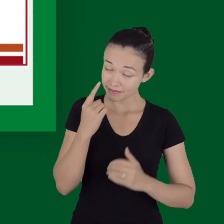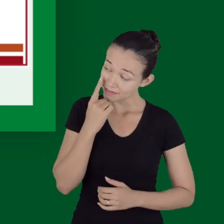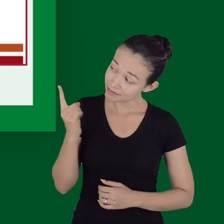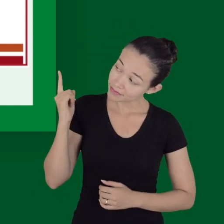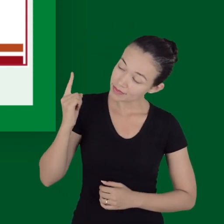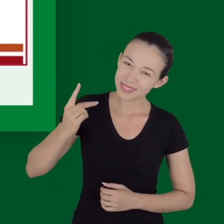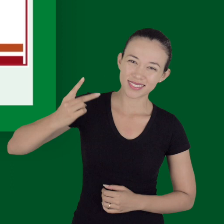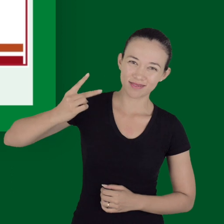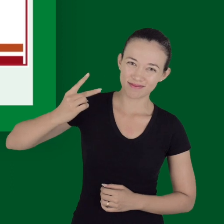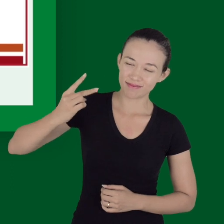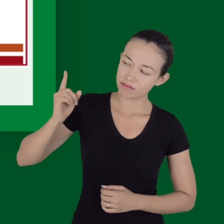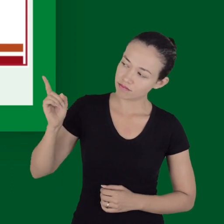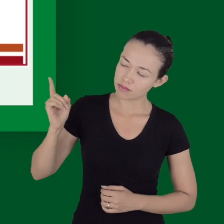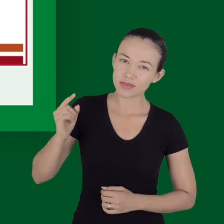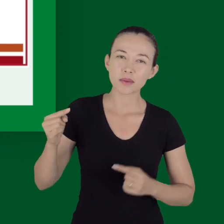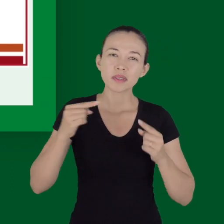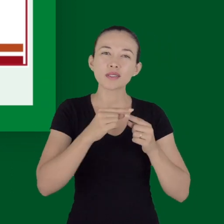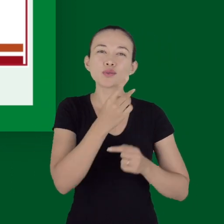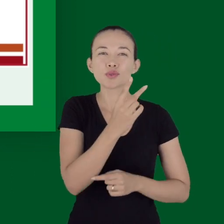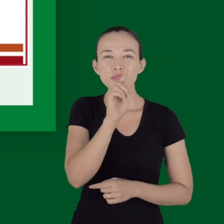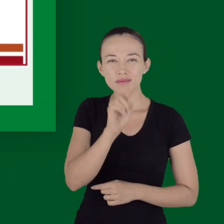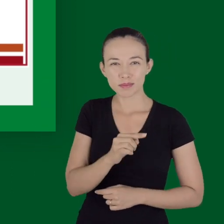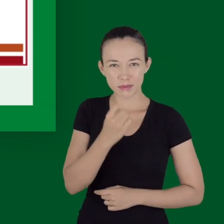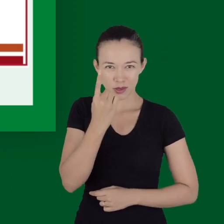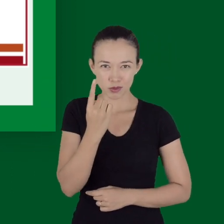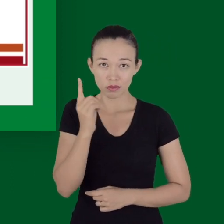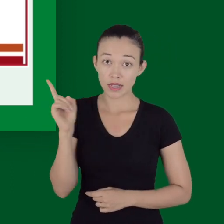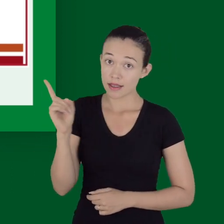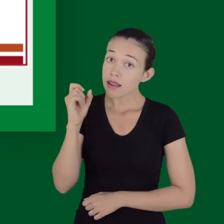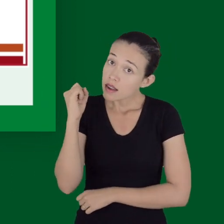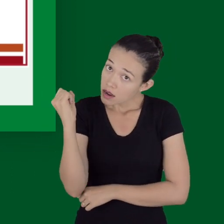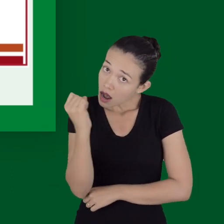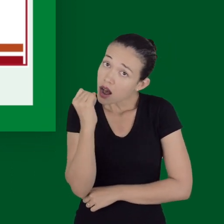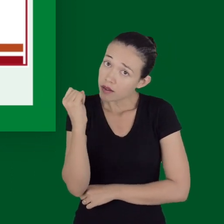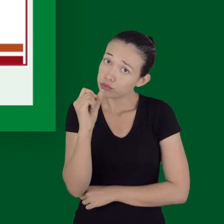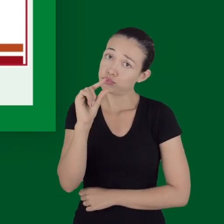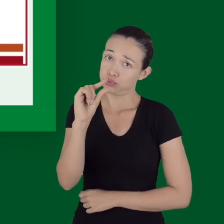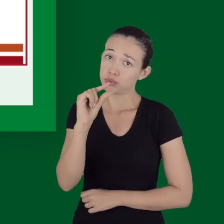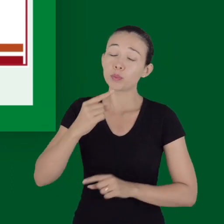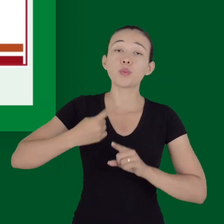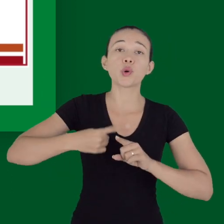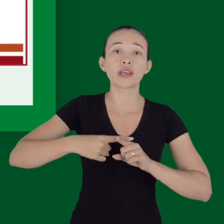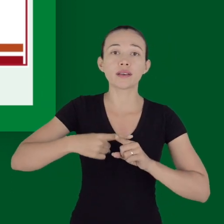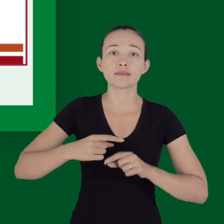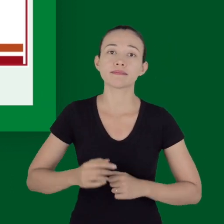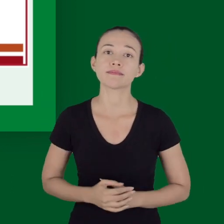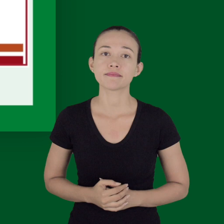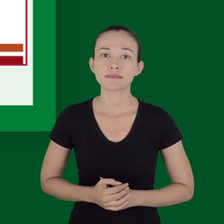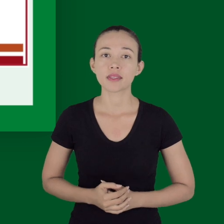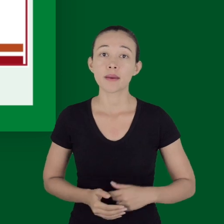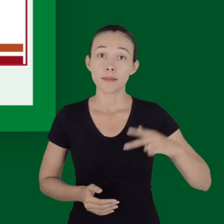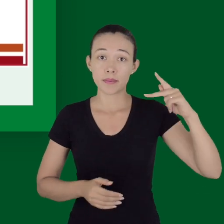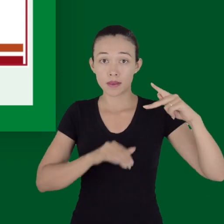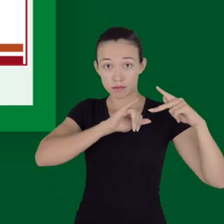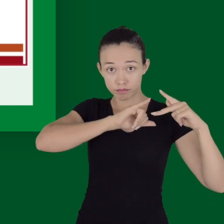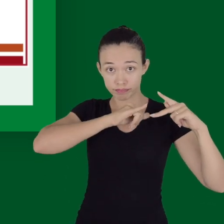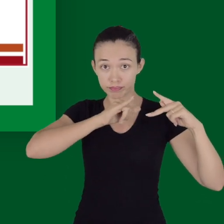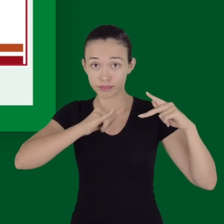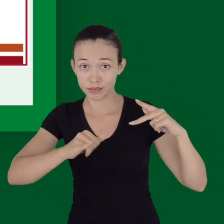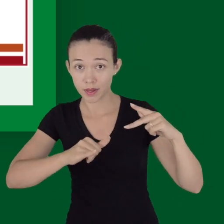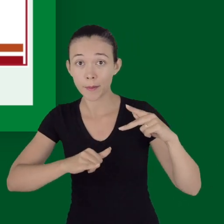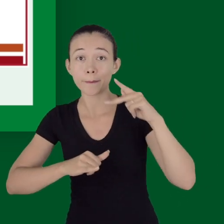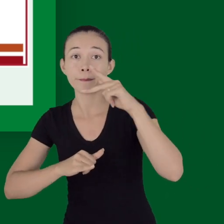BAV de segundo grau, que eu falei para vocês que é o 2:1, que ele é um pouquinho mais grave, porque depois de